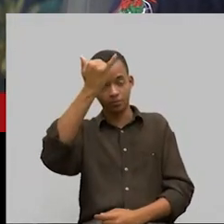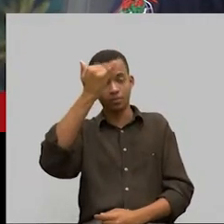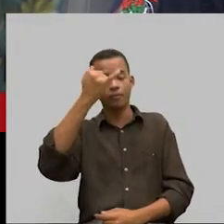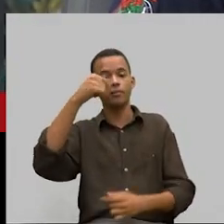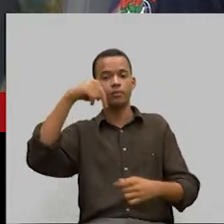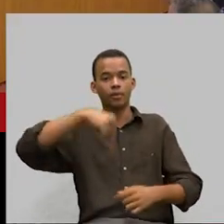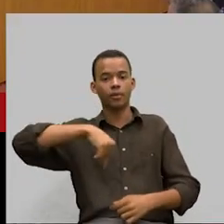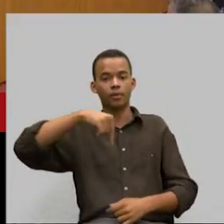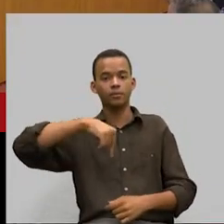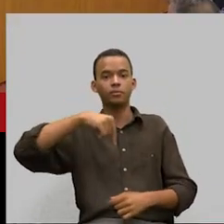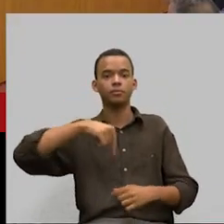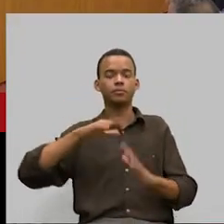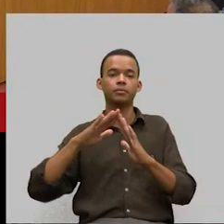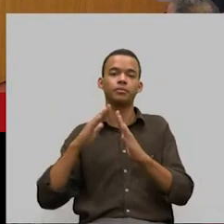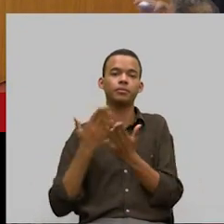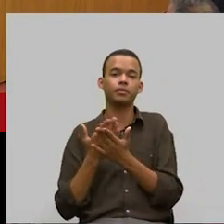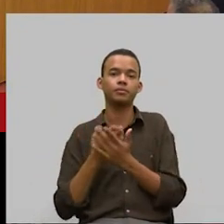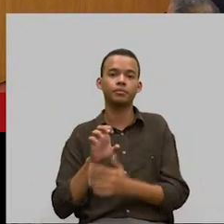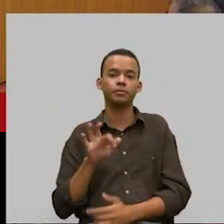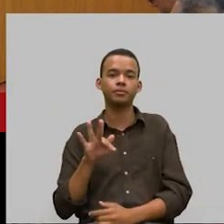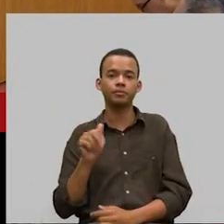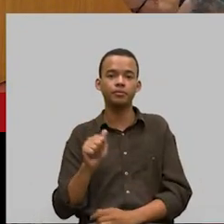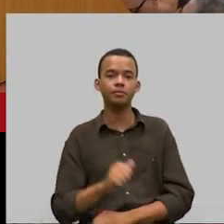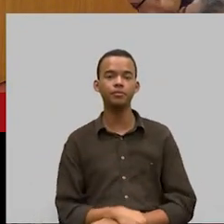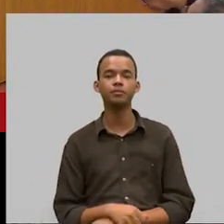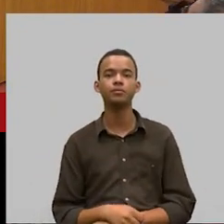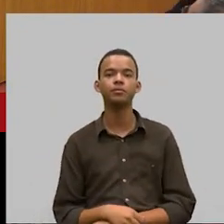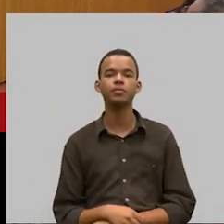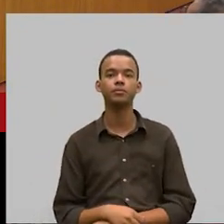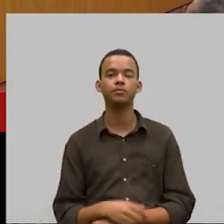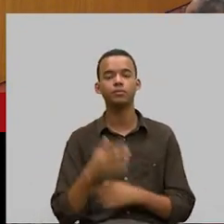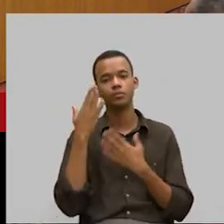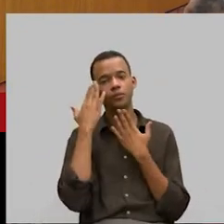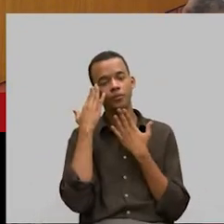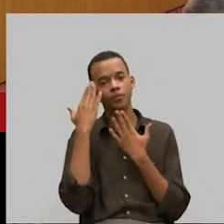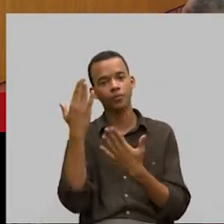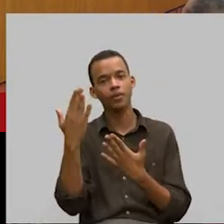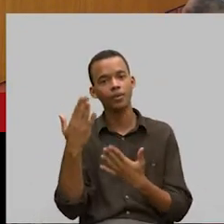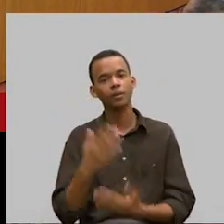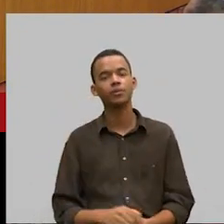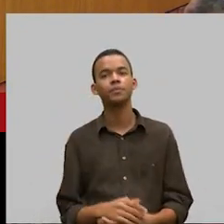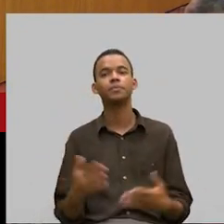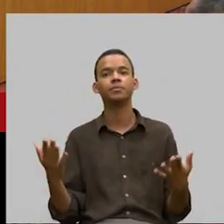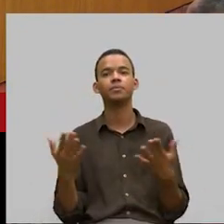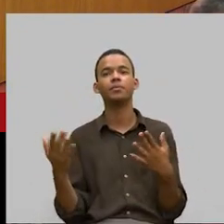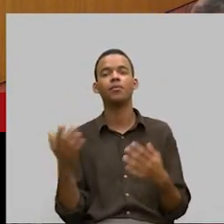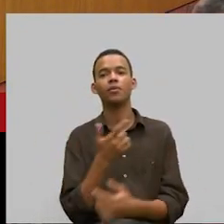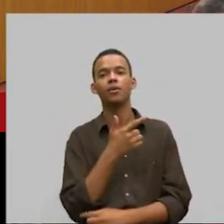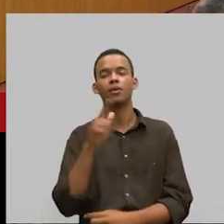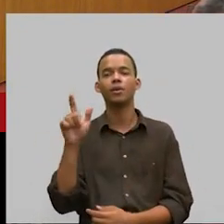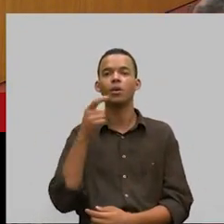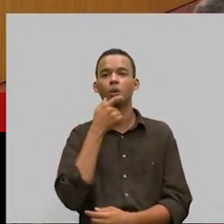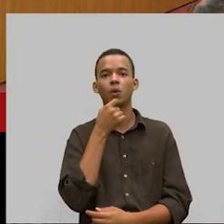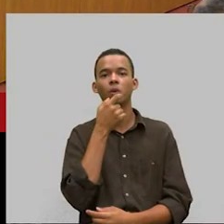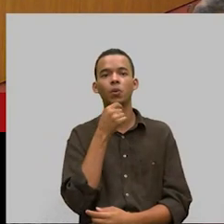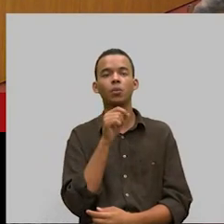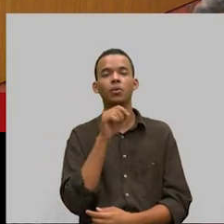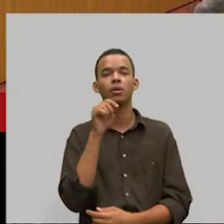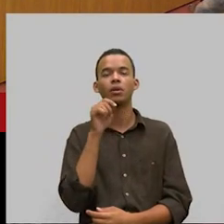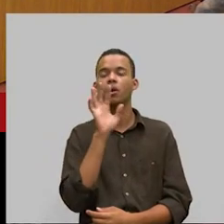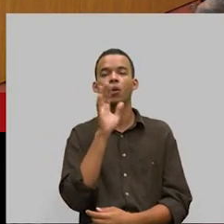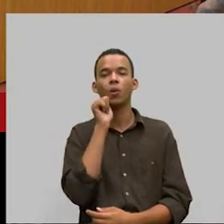pelas efas muito obrigada Luciano agora nós vamos passar a palavra PR